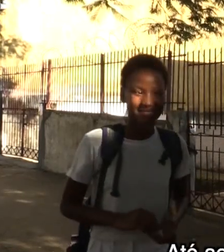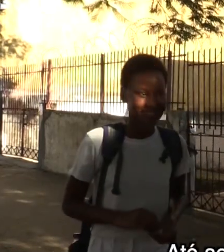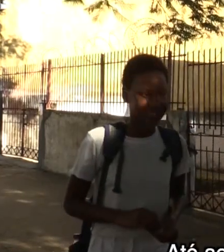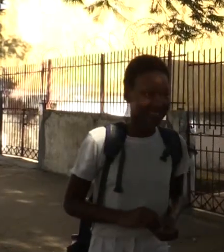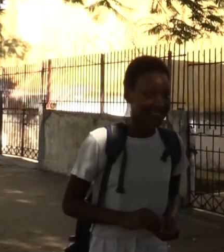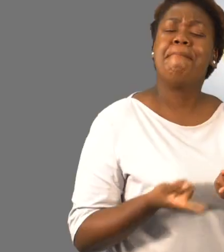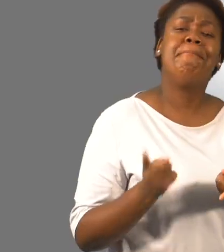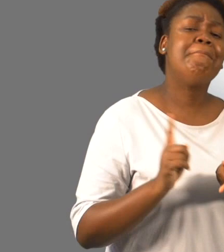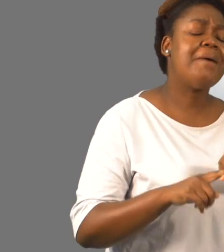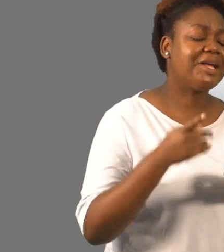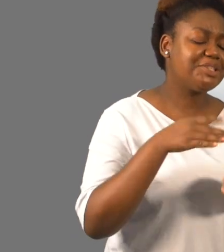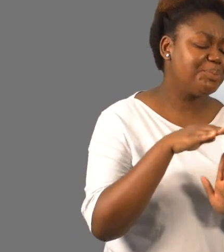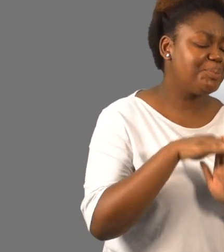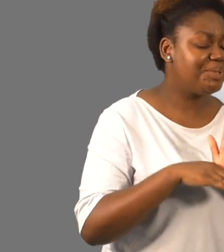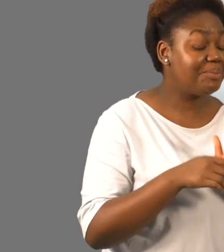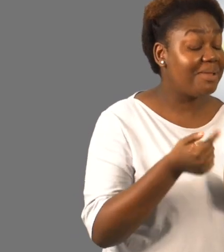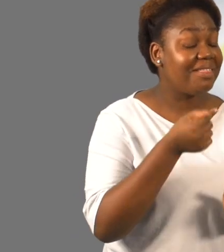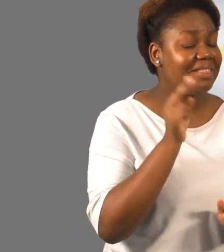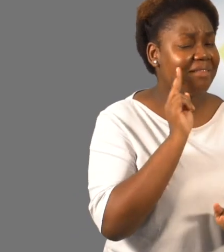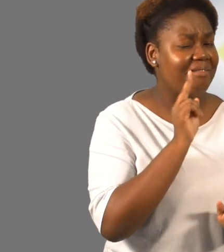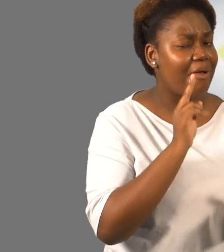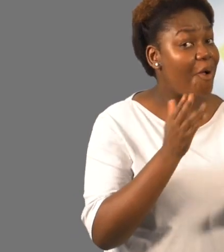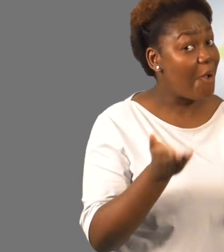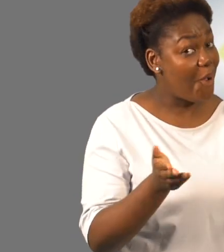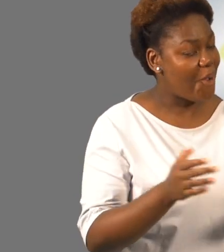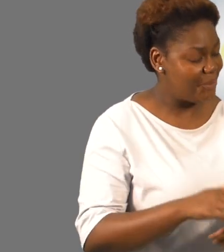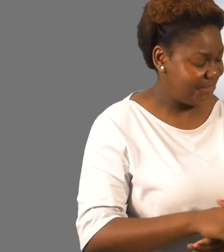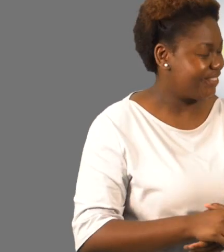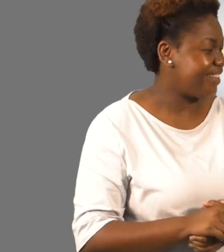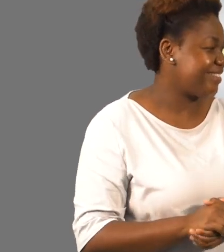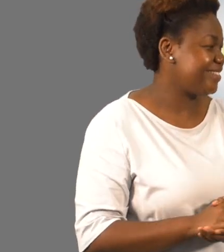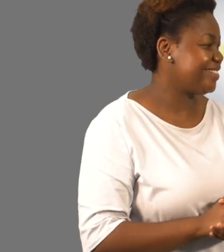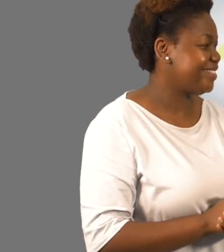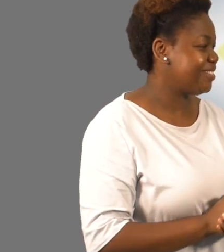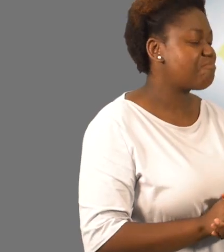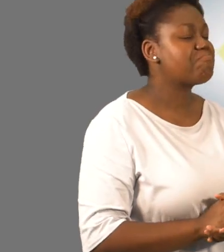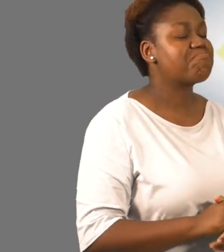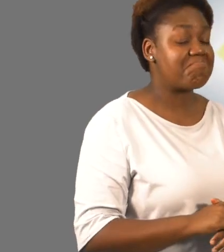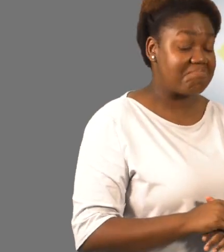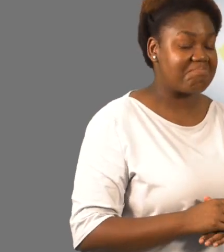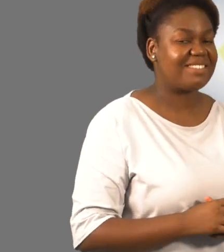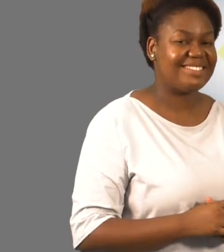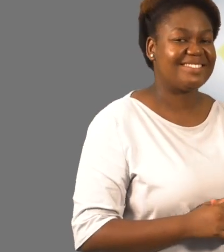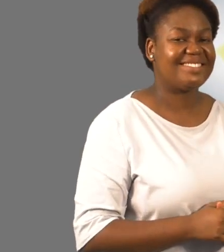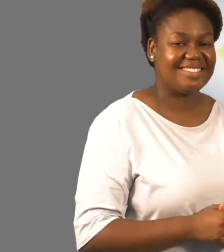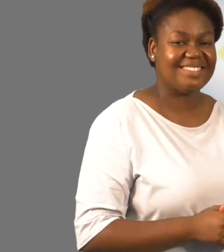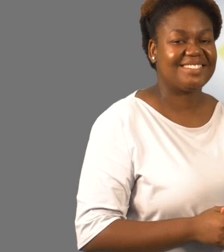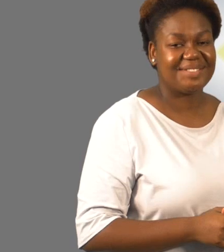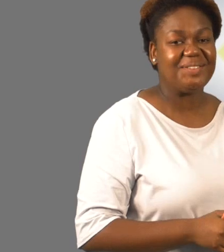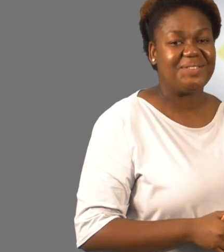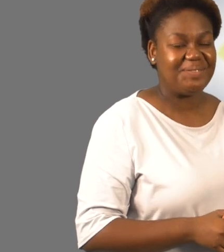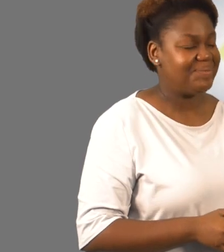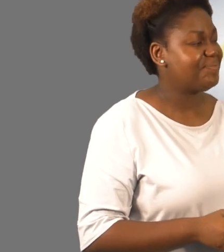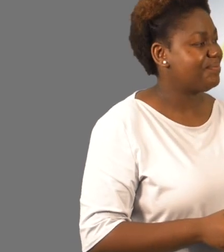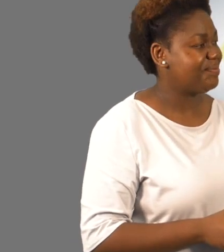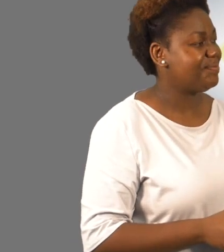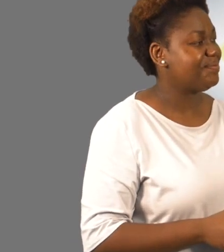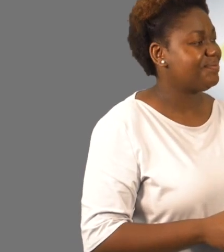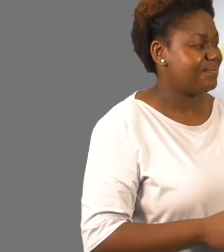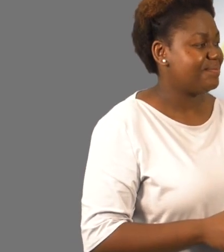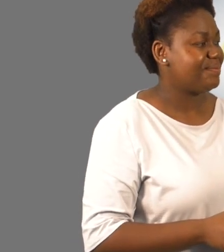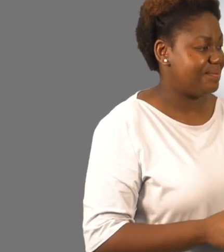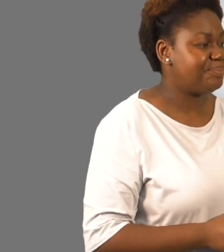programa está feita mais uma edição do programa da TV Surdo continue a acompanhar as nossas publicações no Facebook